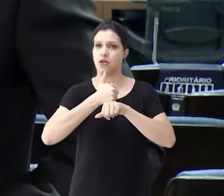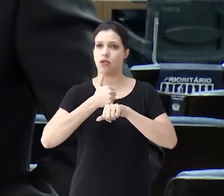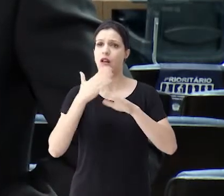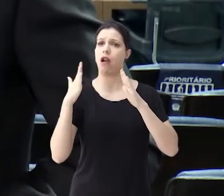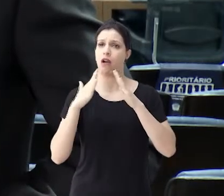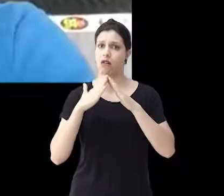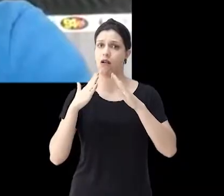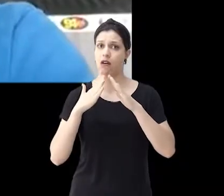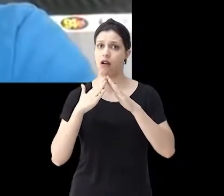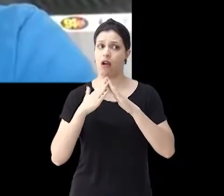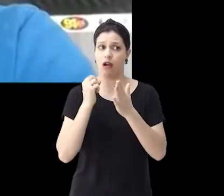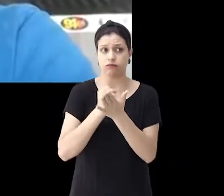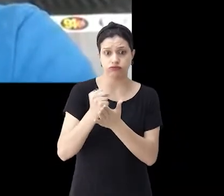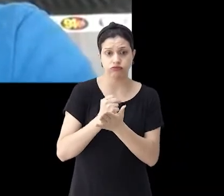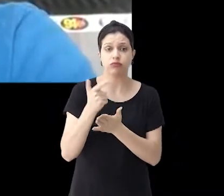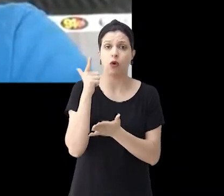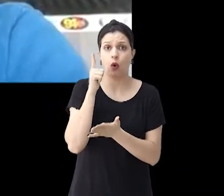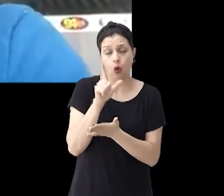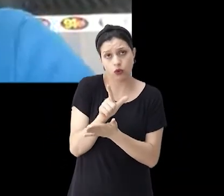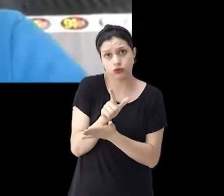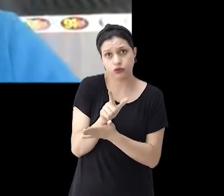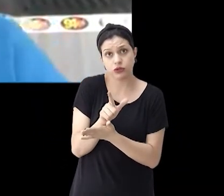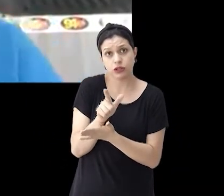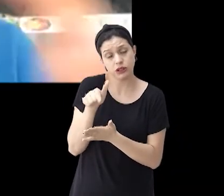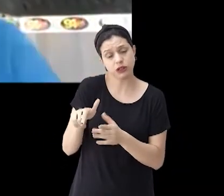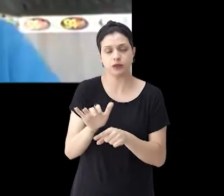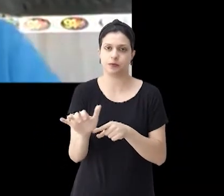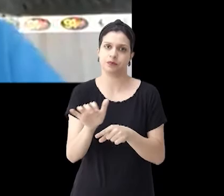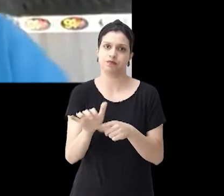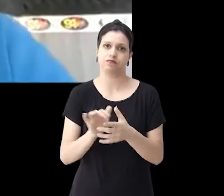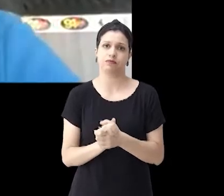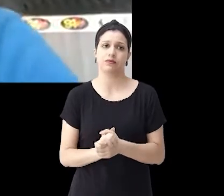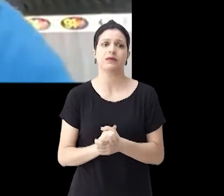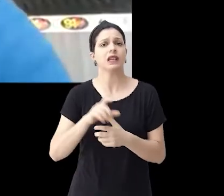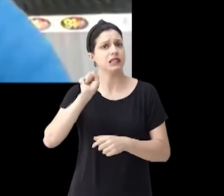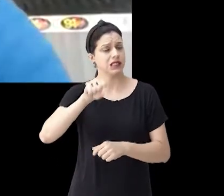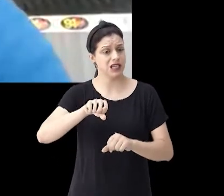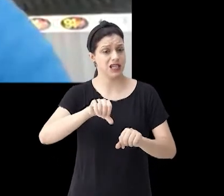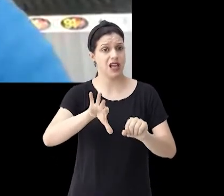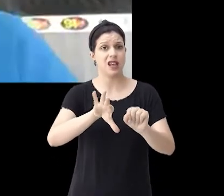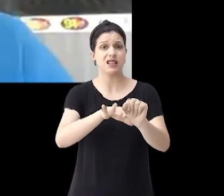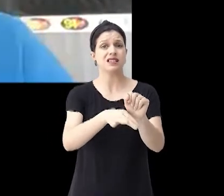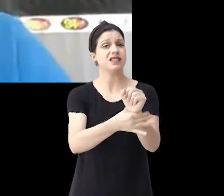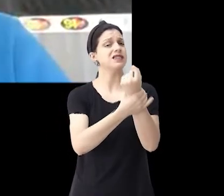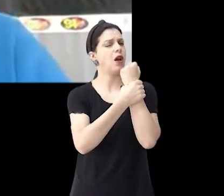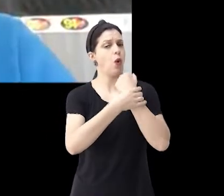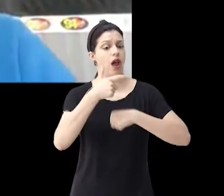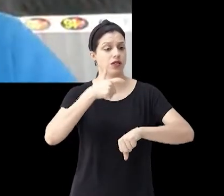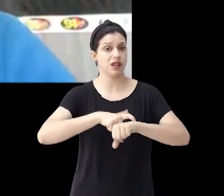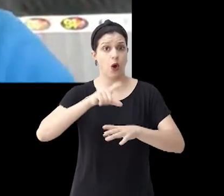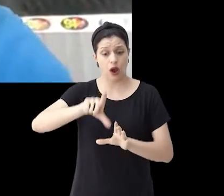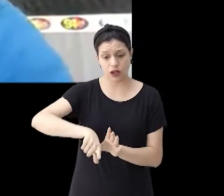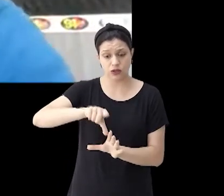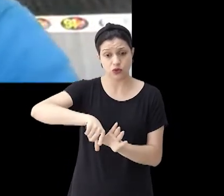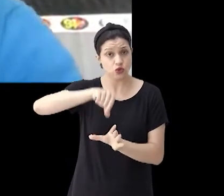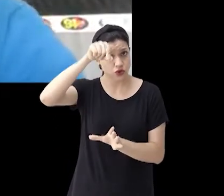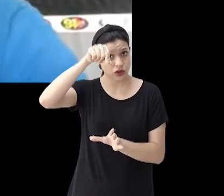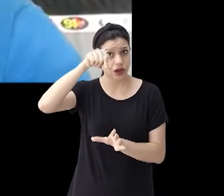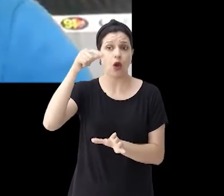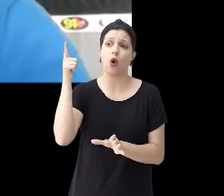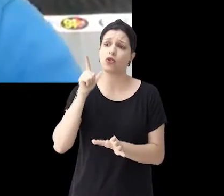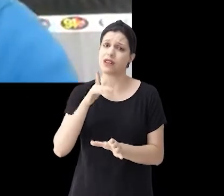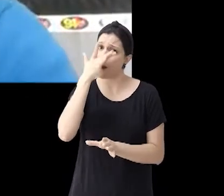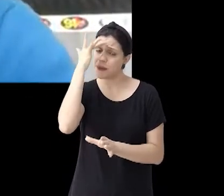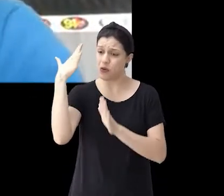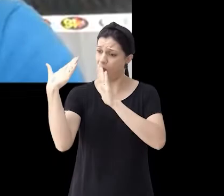habitacionais no estado. Então a gente tenta aprimorar para cada vez mais termos segurança na hora do sorteio, para